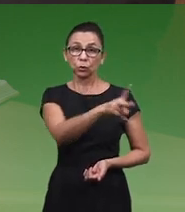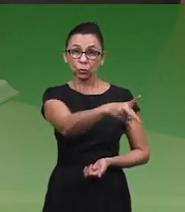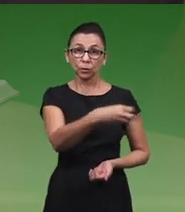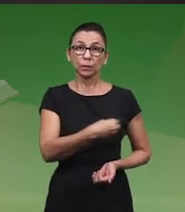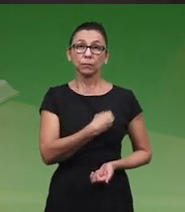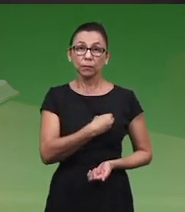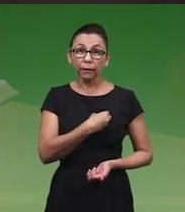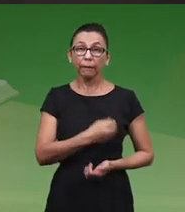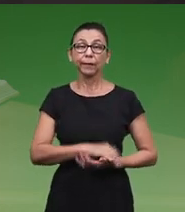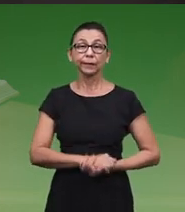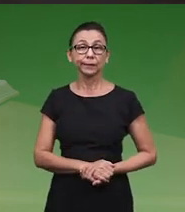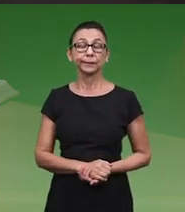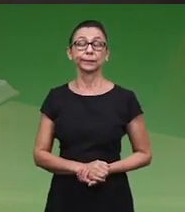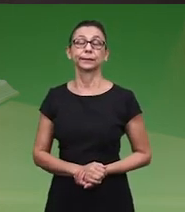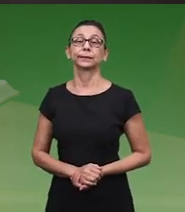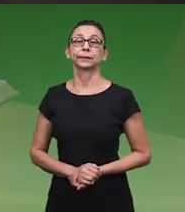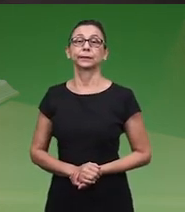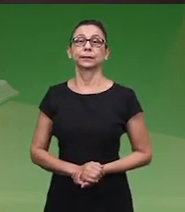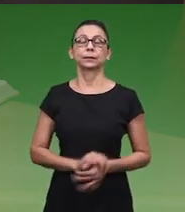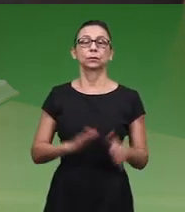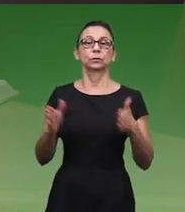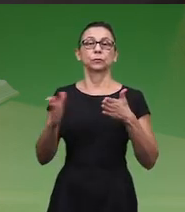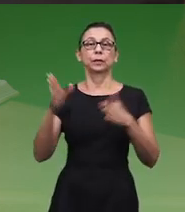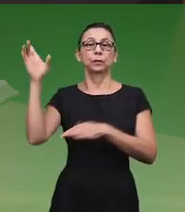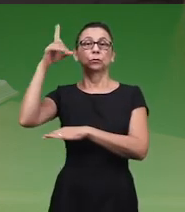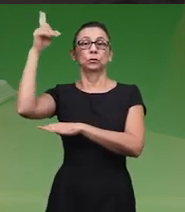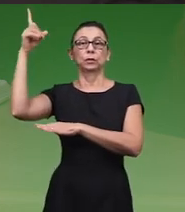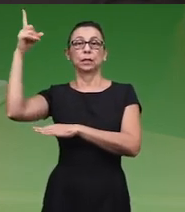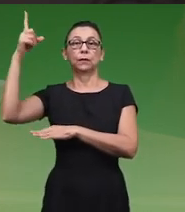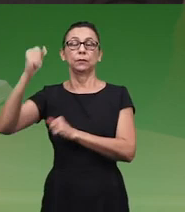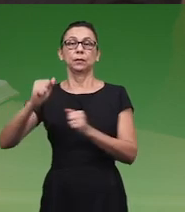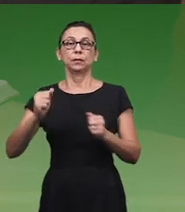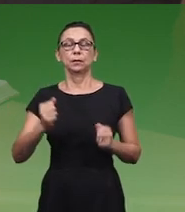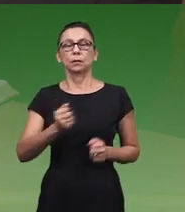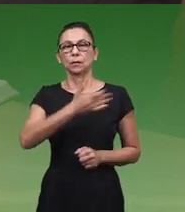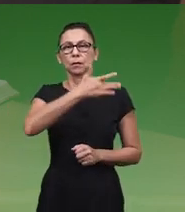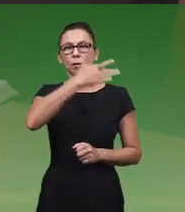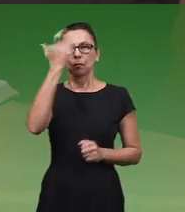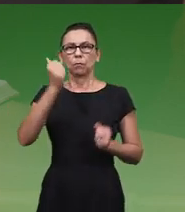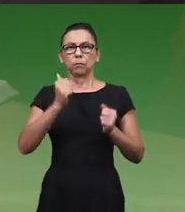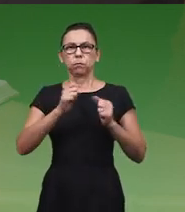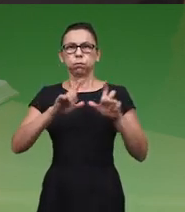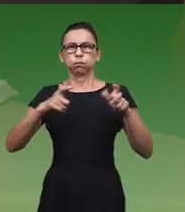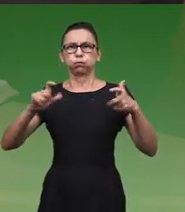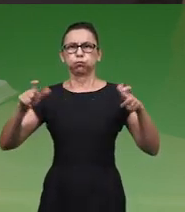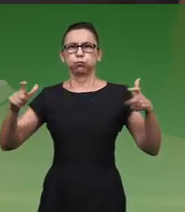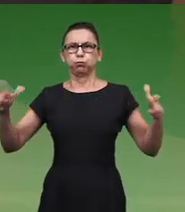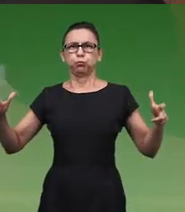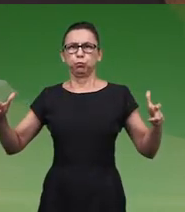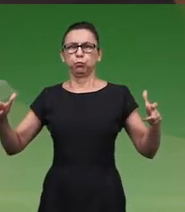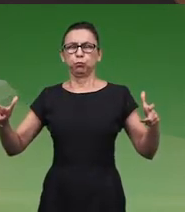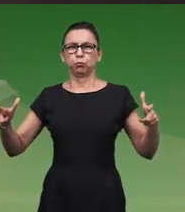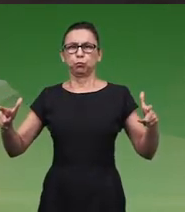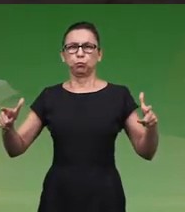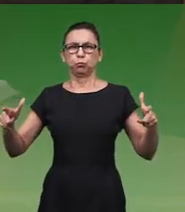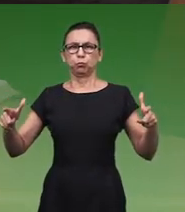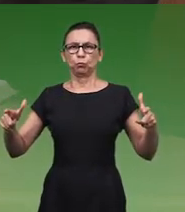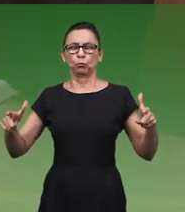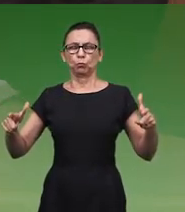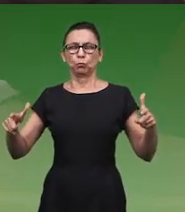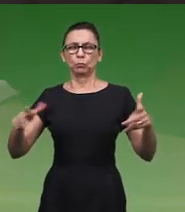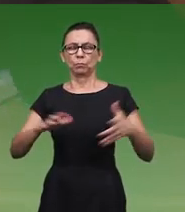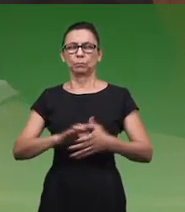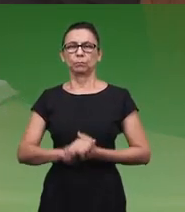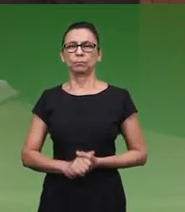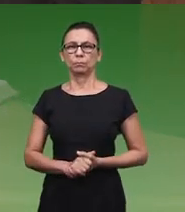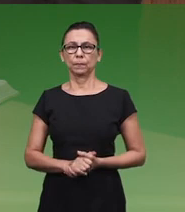a fortaleza estava lá, armada e muito firme. E